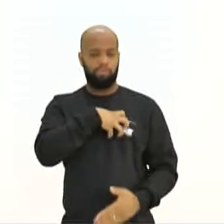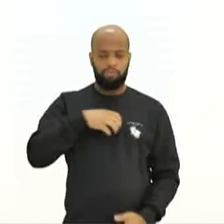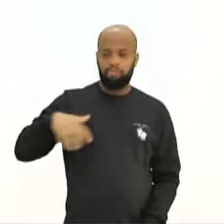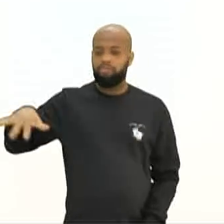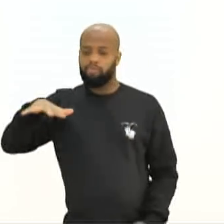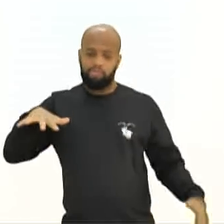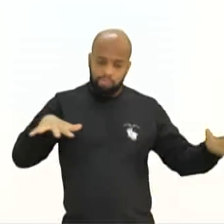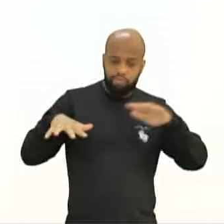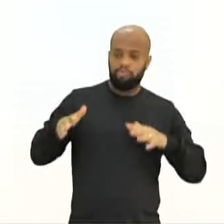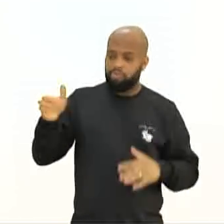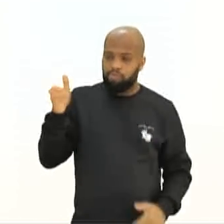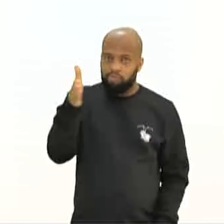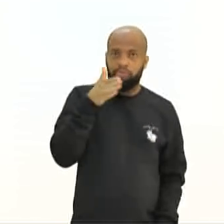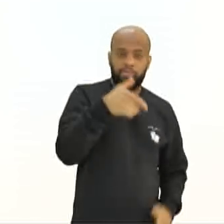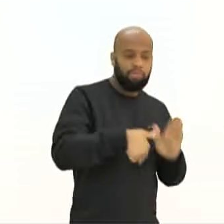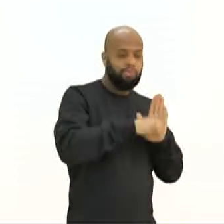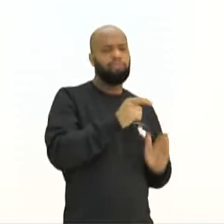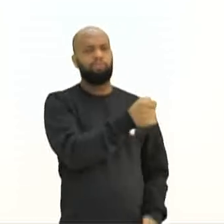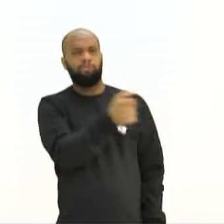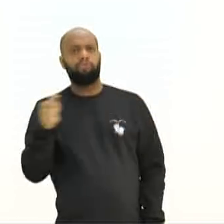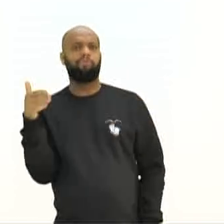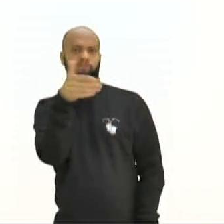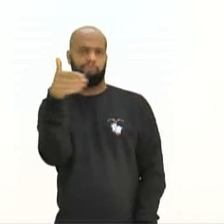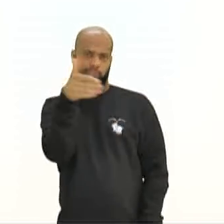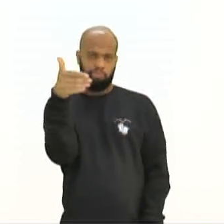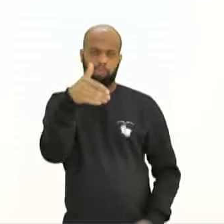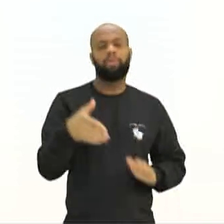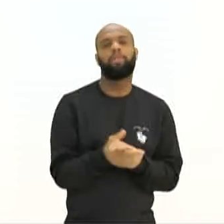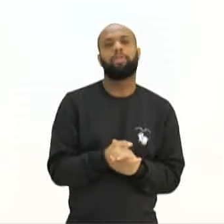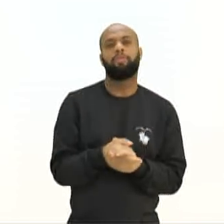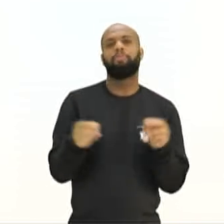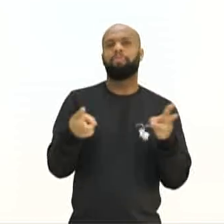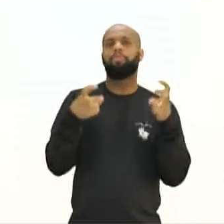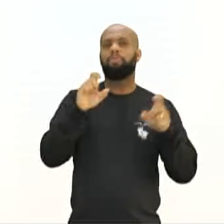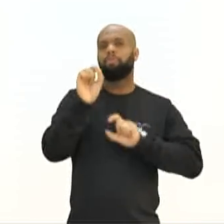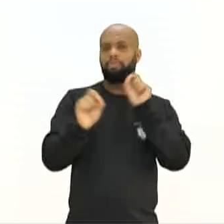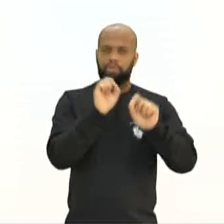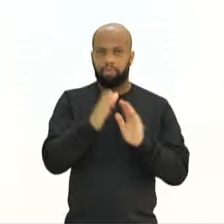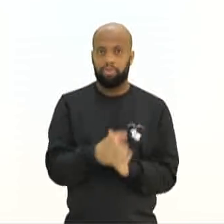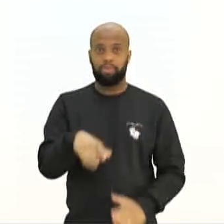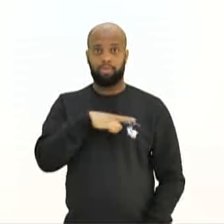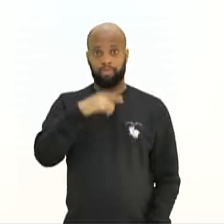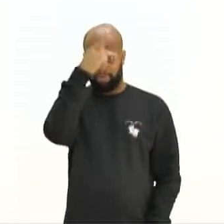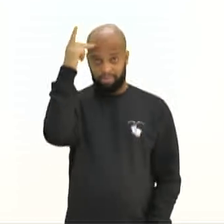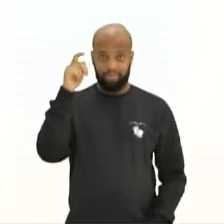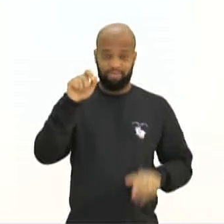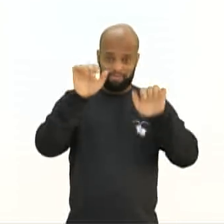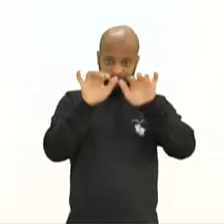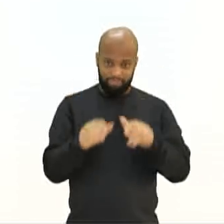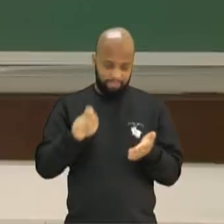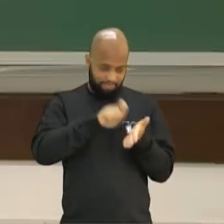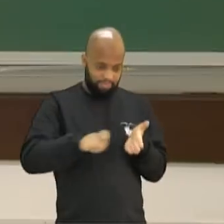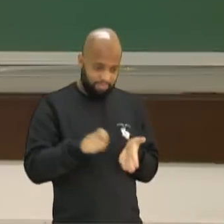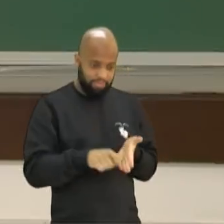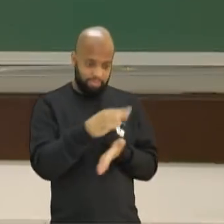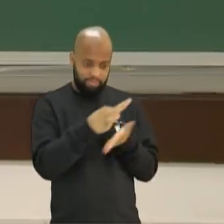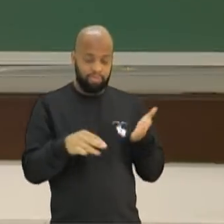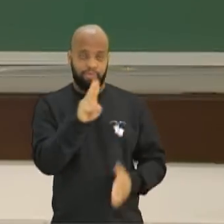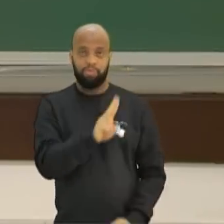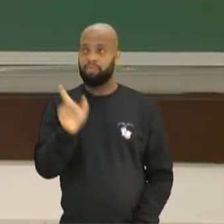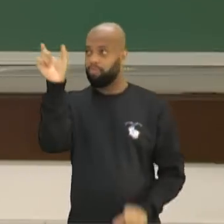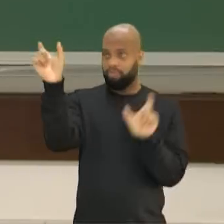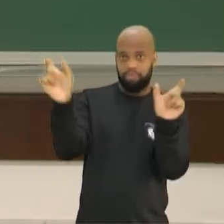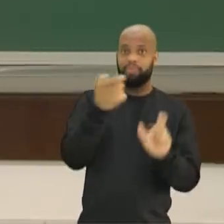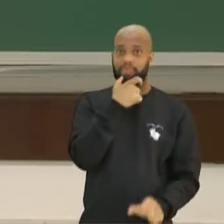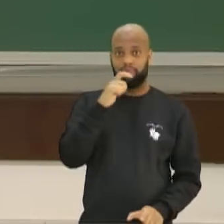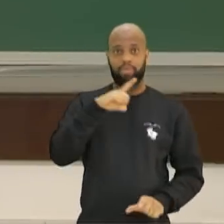e mercados que eram antes pouco explorados. Percebam que o locutor está utilizando essas palavras em inglês com